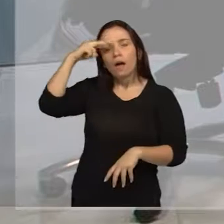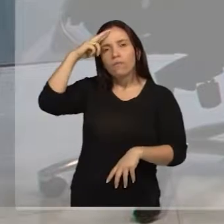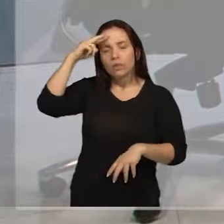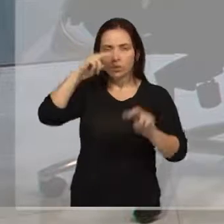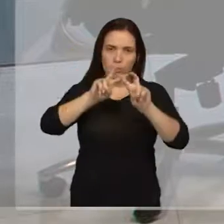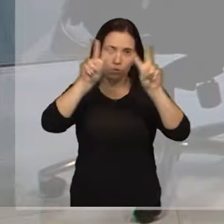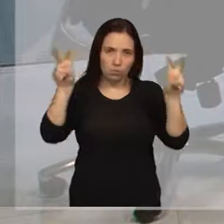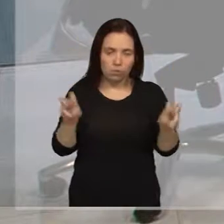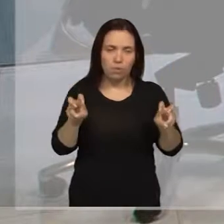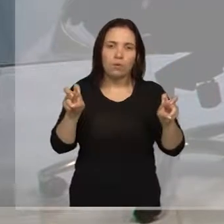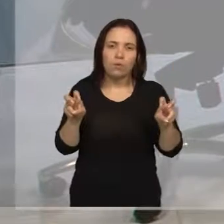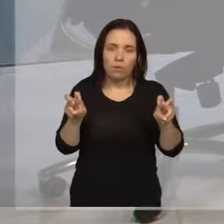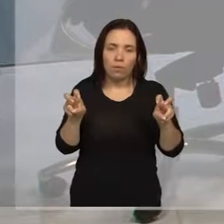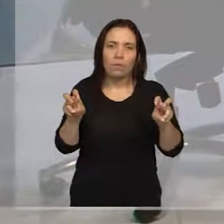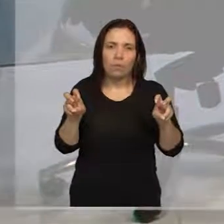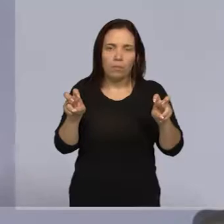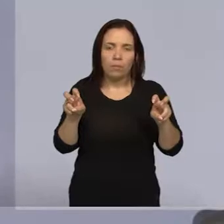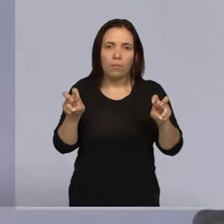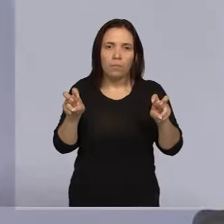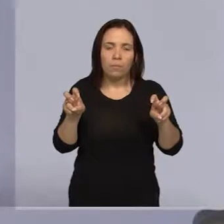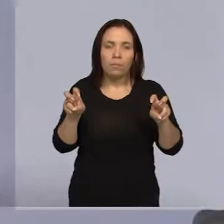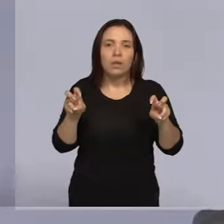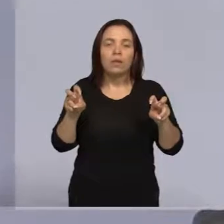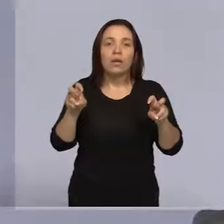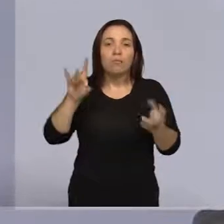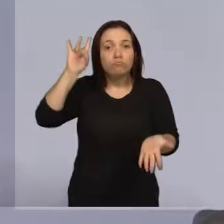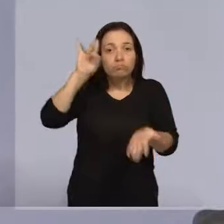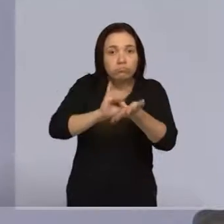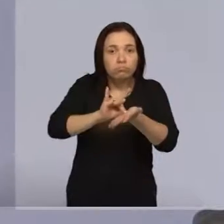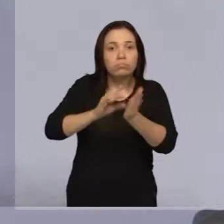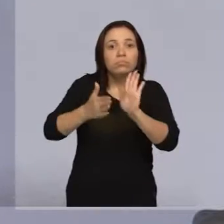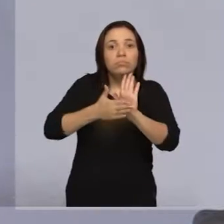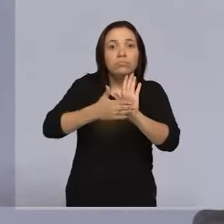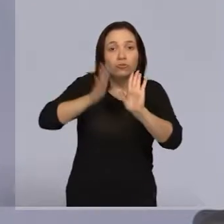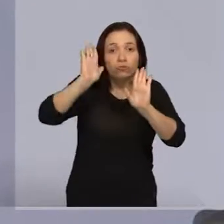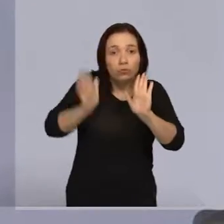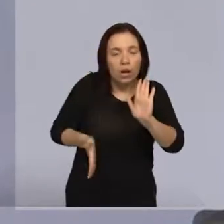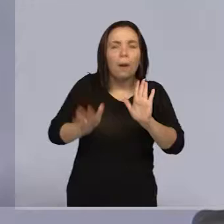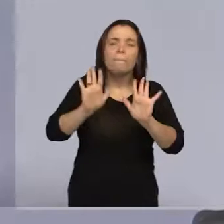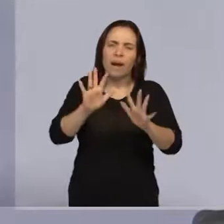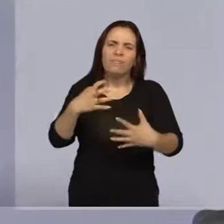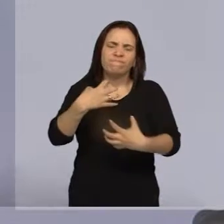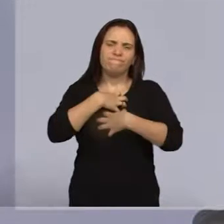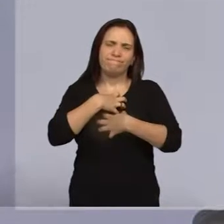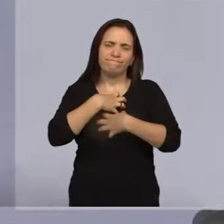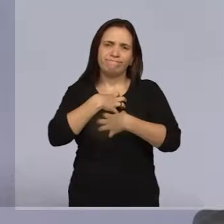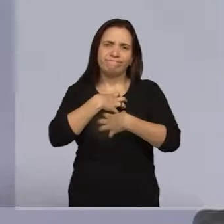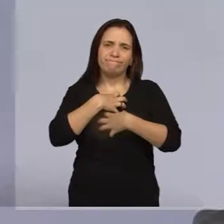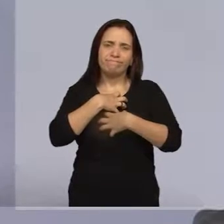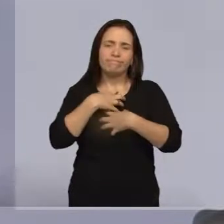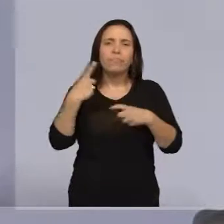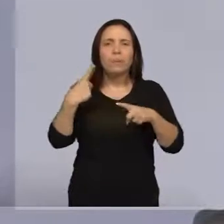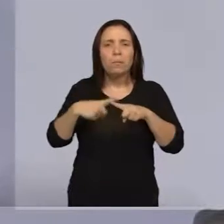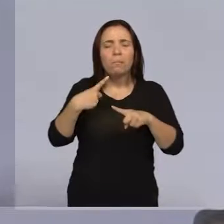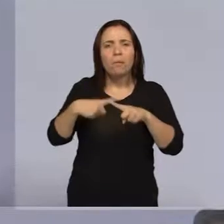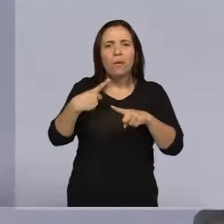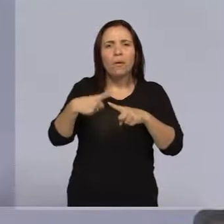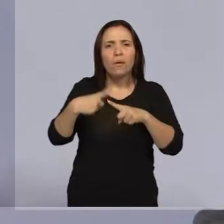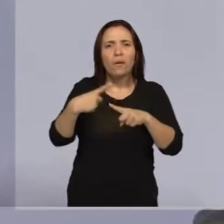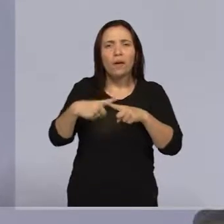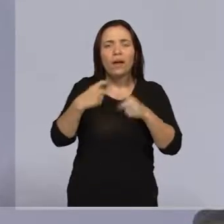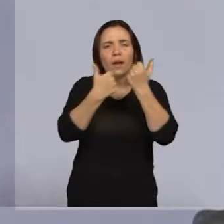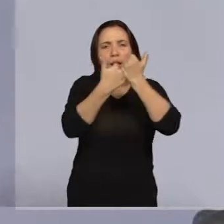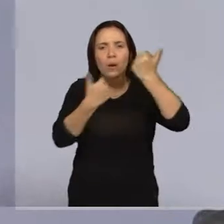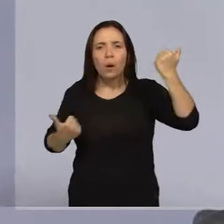cima daquilo que se tem como documento oficial. Mas realmente é frustrante, porque o documento elaborado por